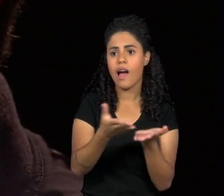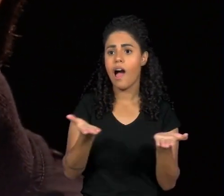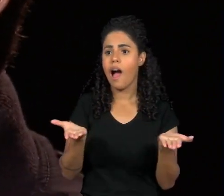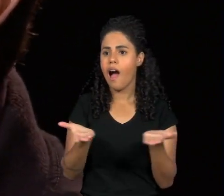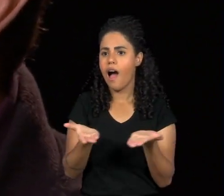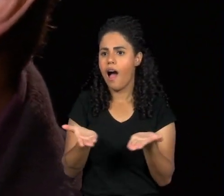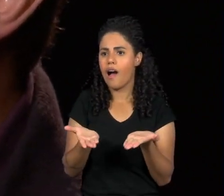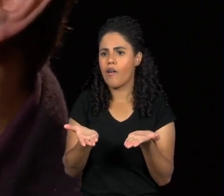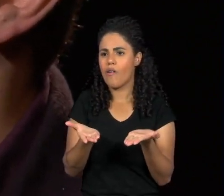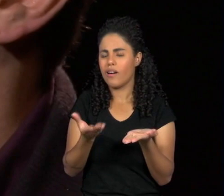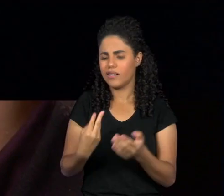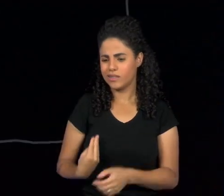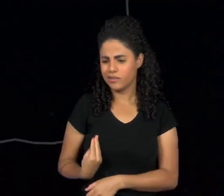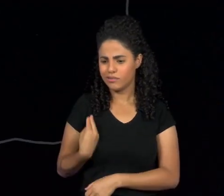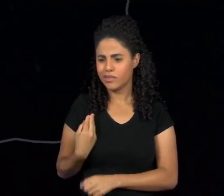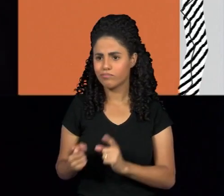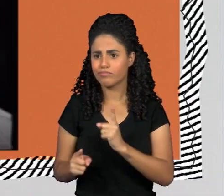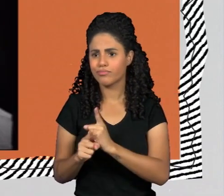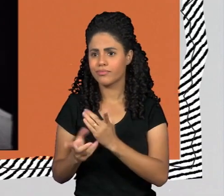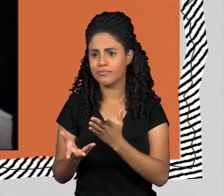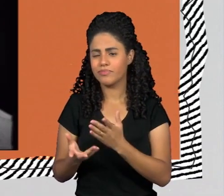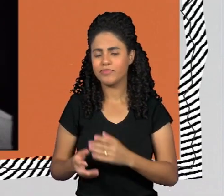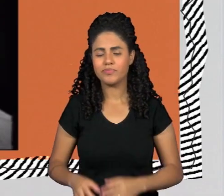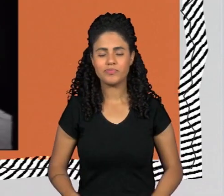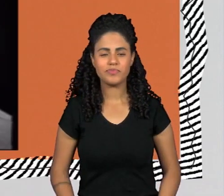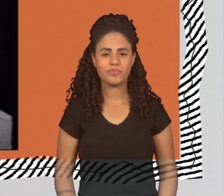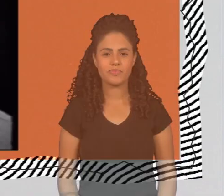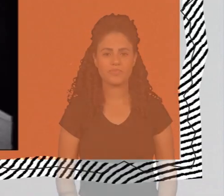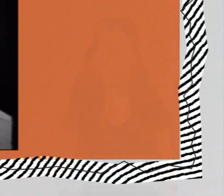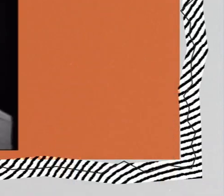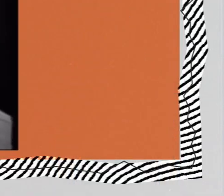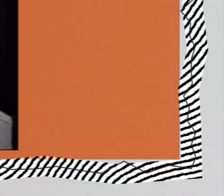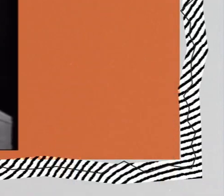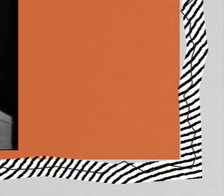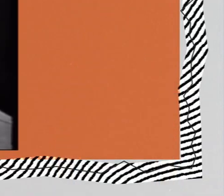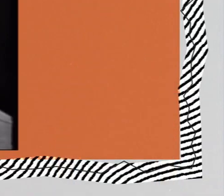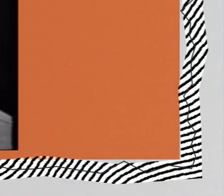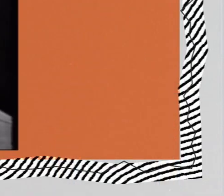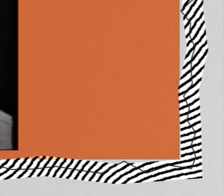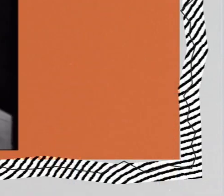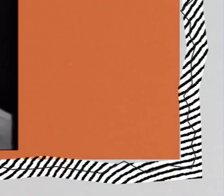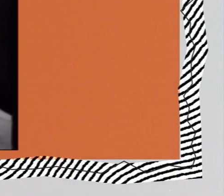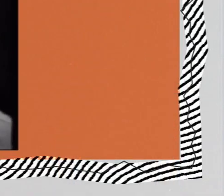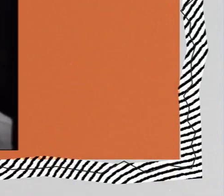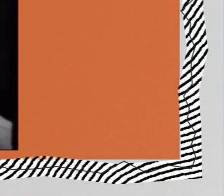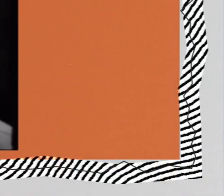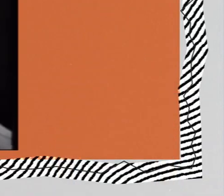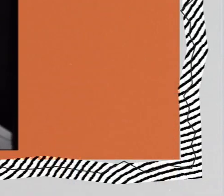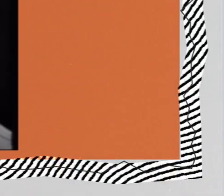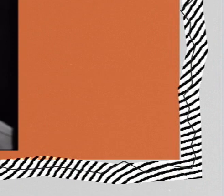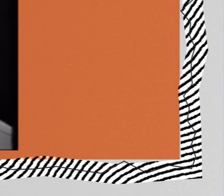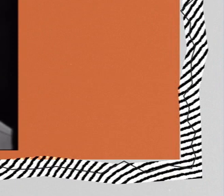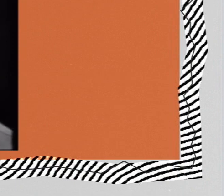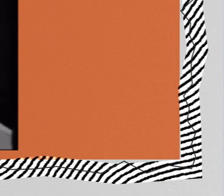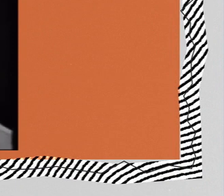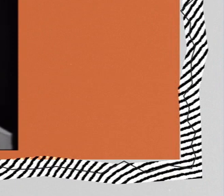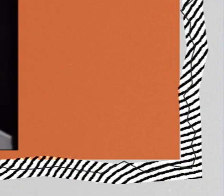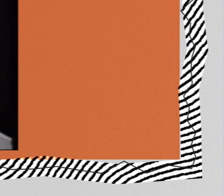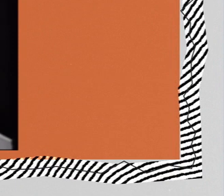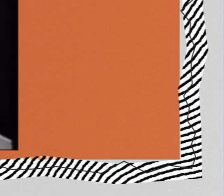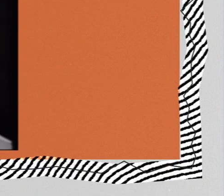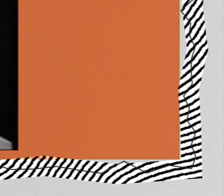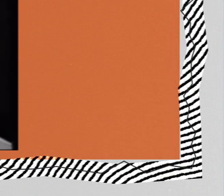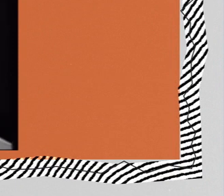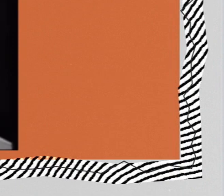agora essa vida está se encontrando. Minha jangada vai sair pro mar.